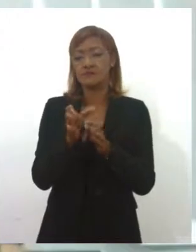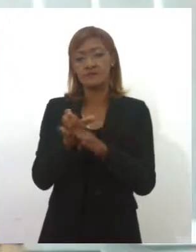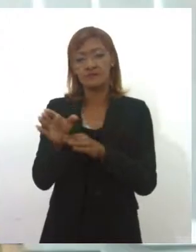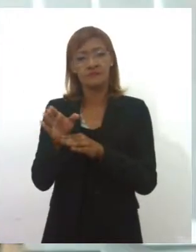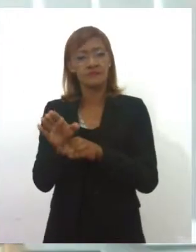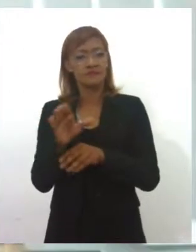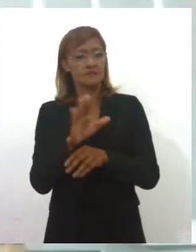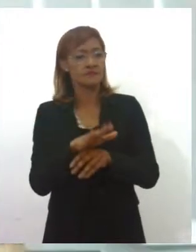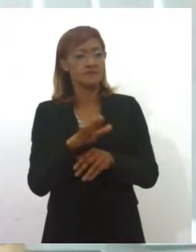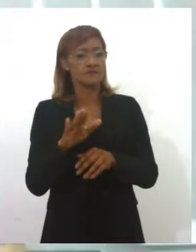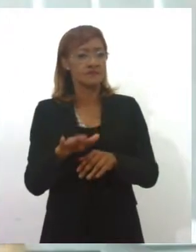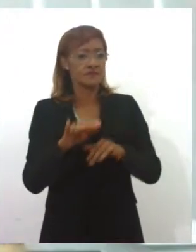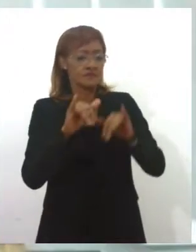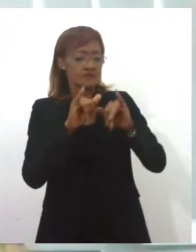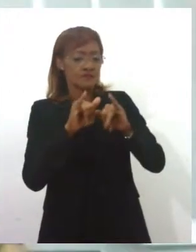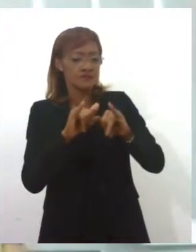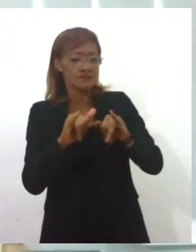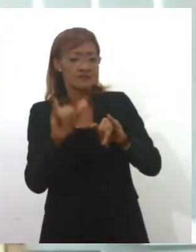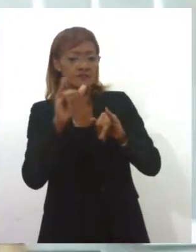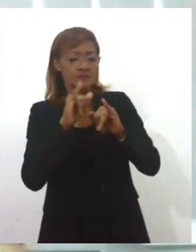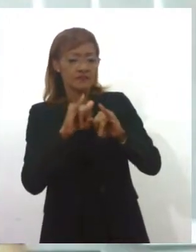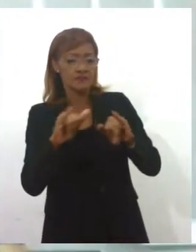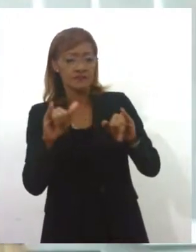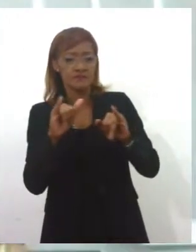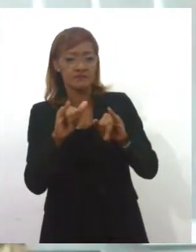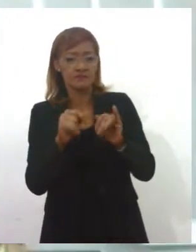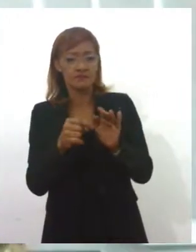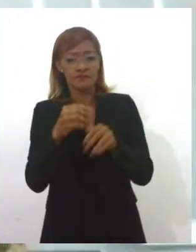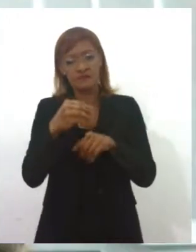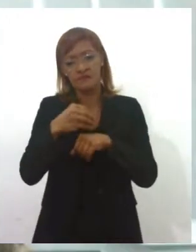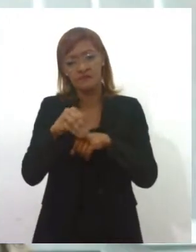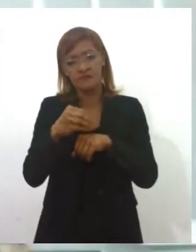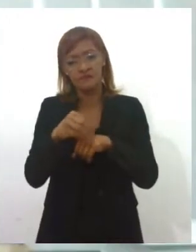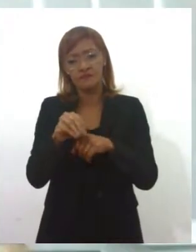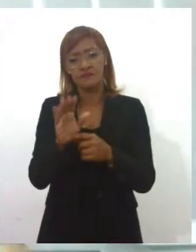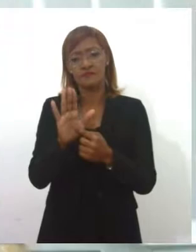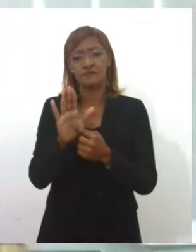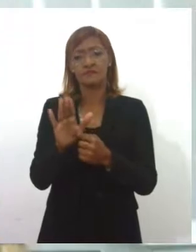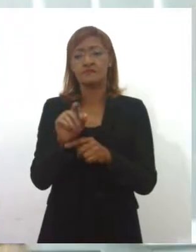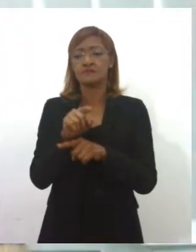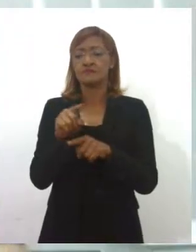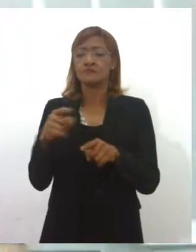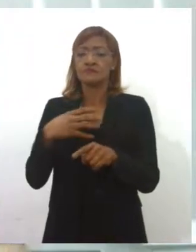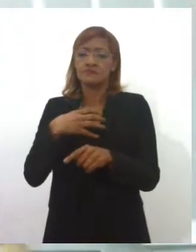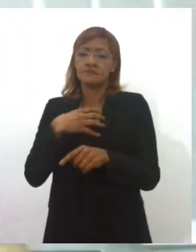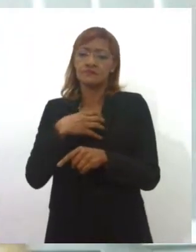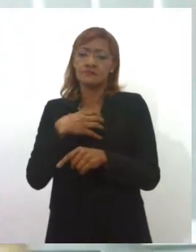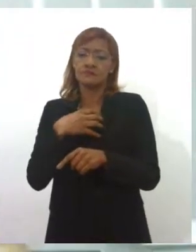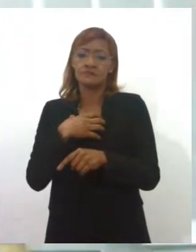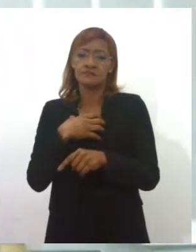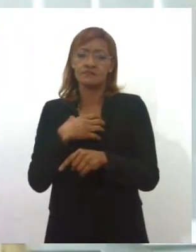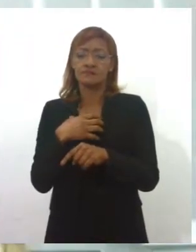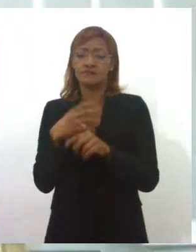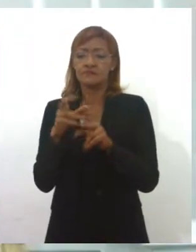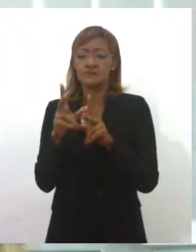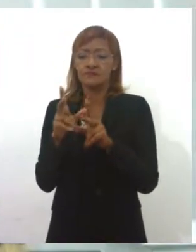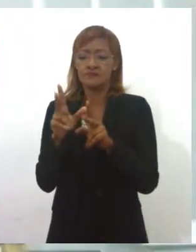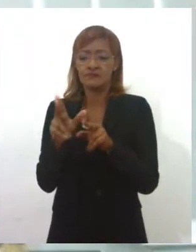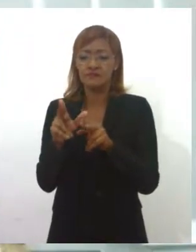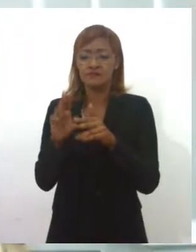criança a dar informações a ela mostrar a ela que muito daqueles que ele tá sentindo trata-se de uma doença